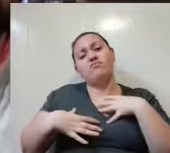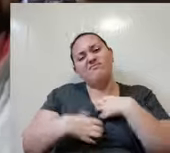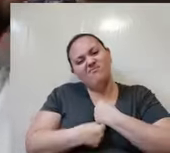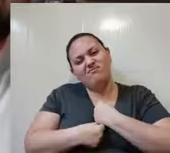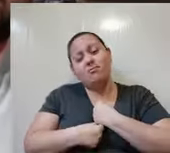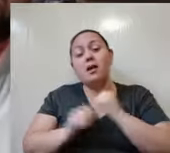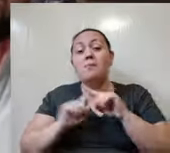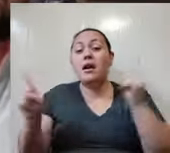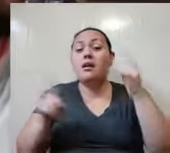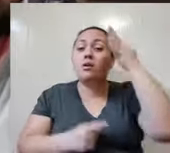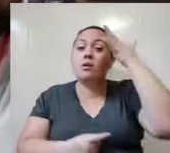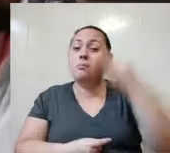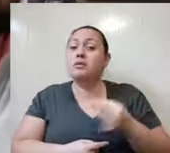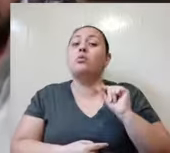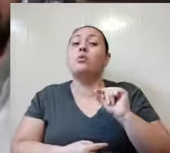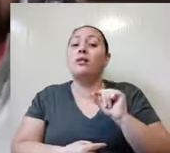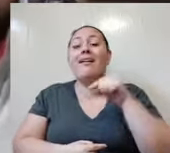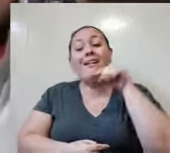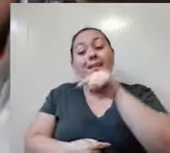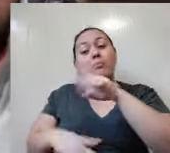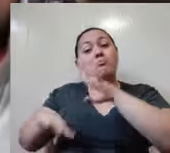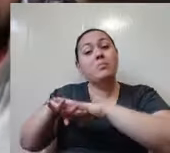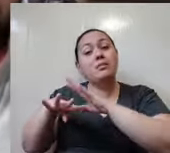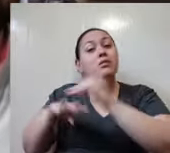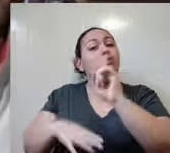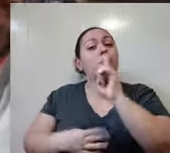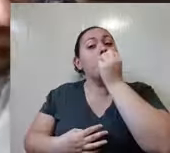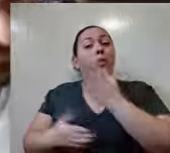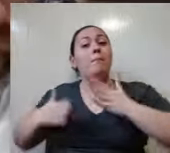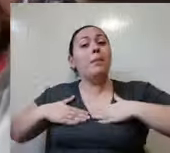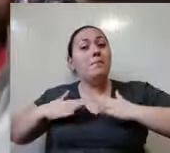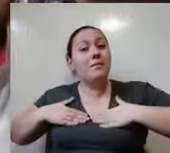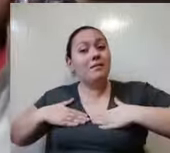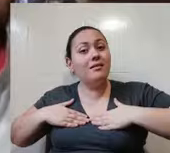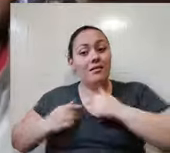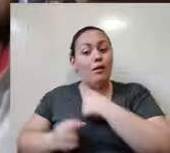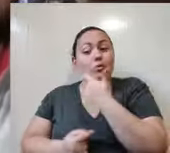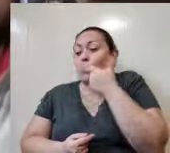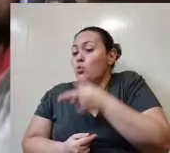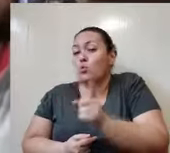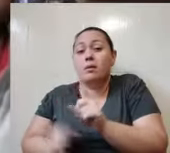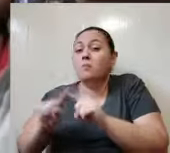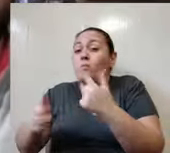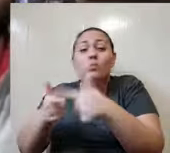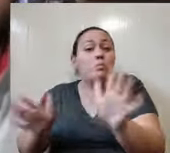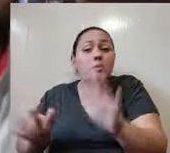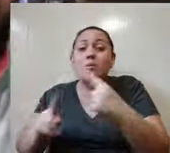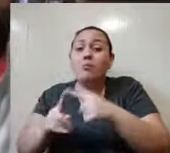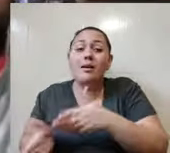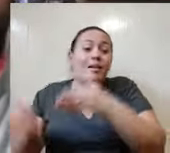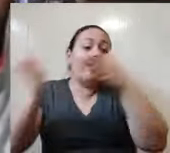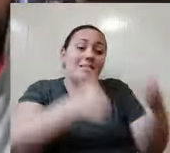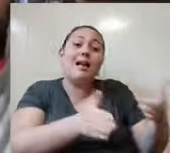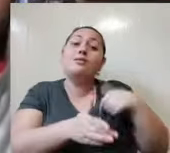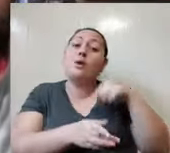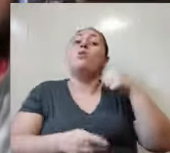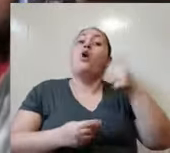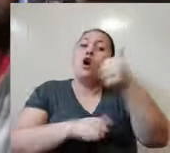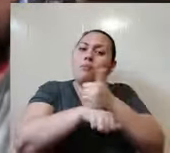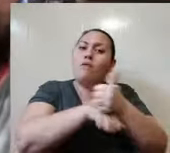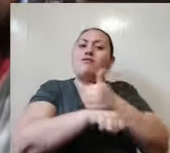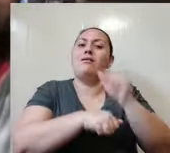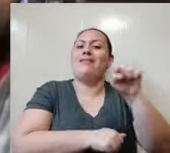que eu entenda que esse é um aspecto frágil meu, mas que não tem problema, porque tem outros aspectos em que eu sou mais e me sinto mais